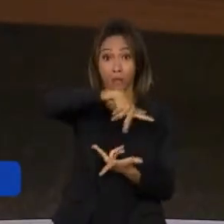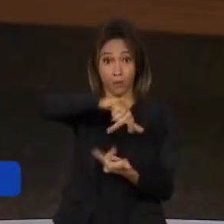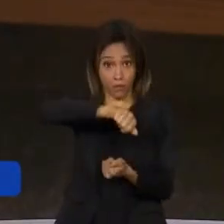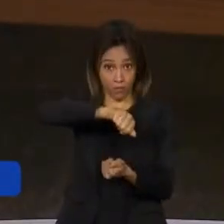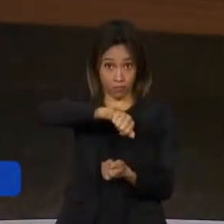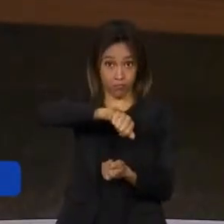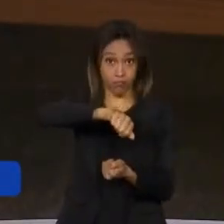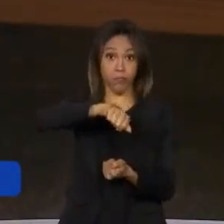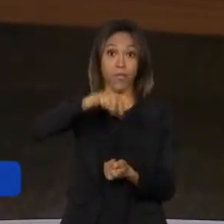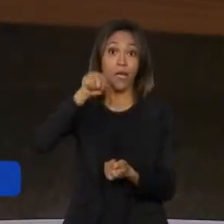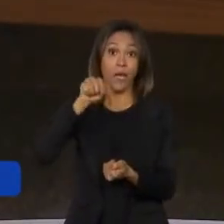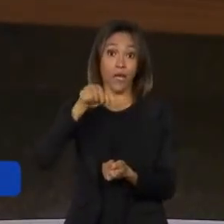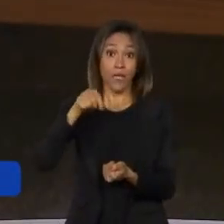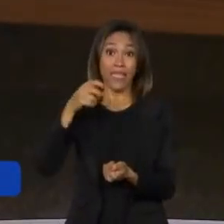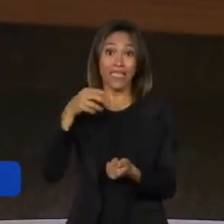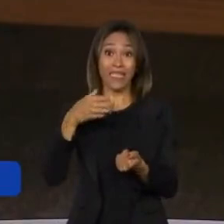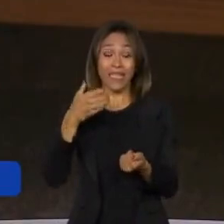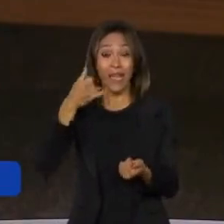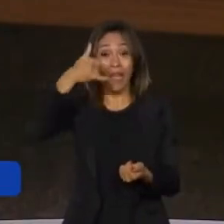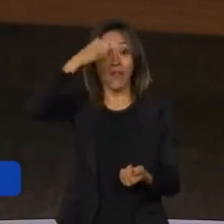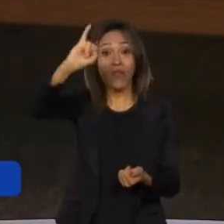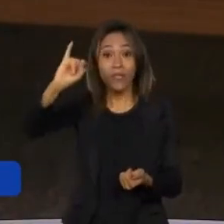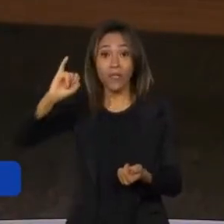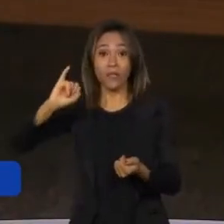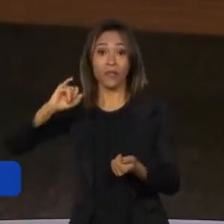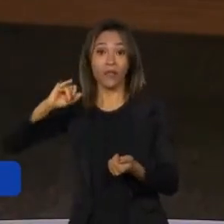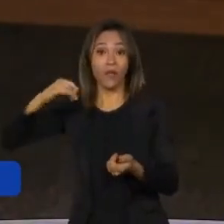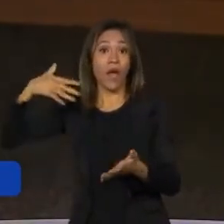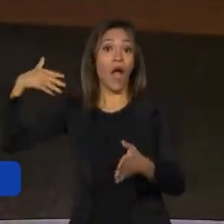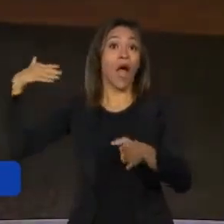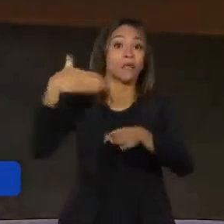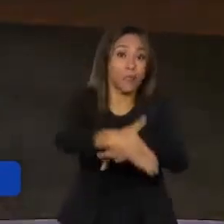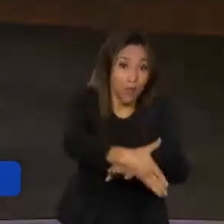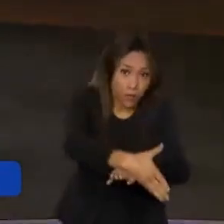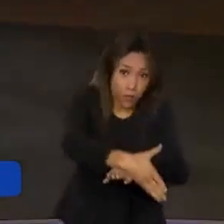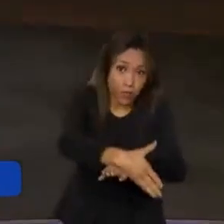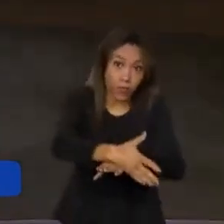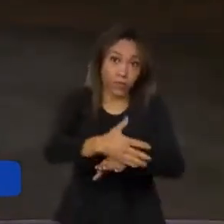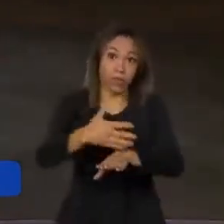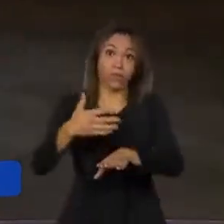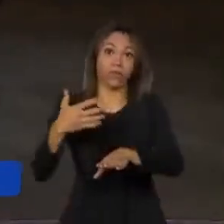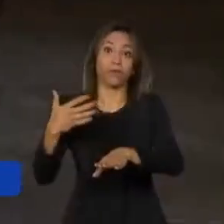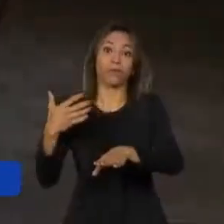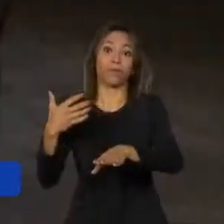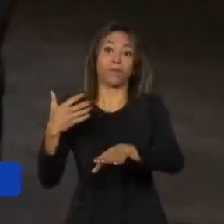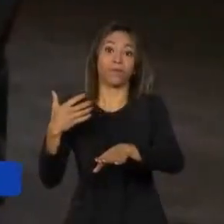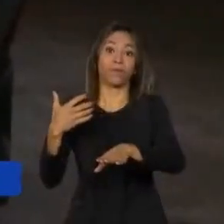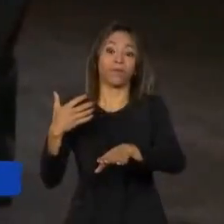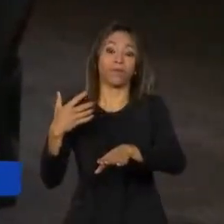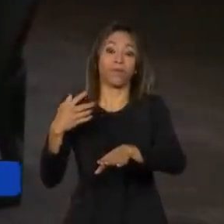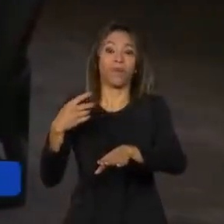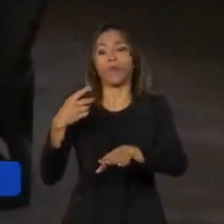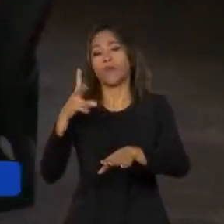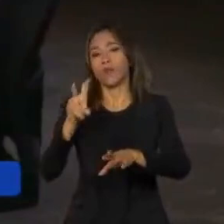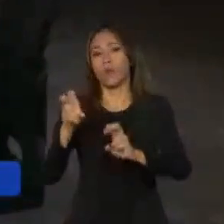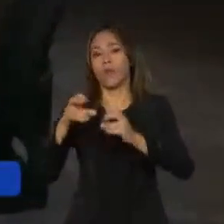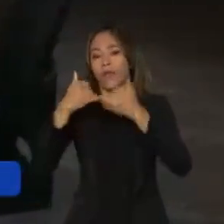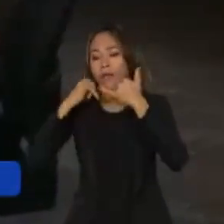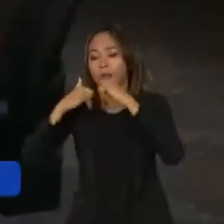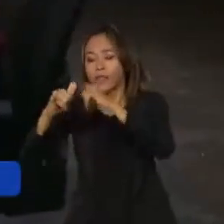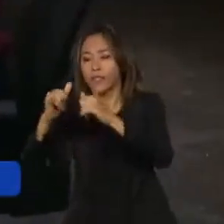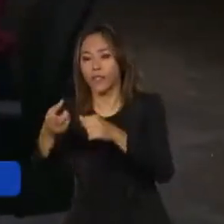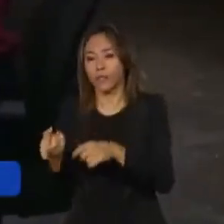momento em que se impede o acesso a a energia elétrica